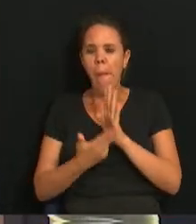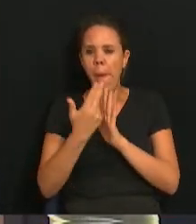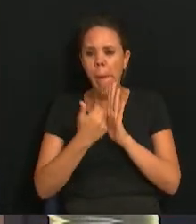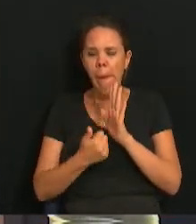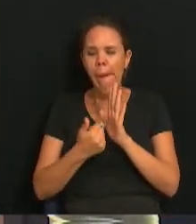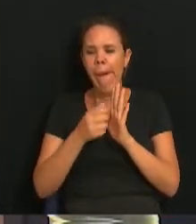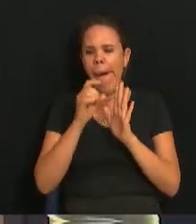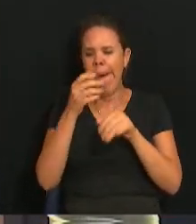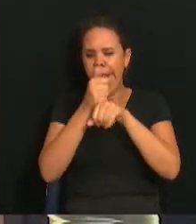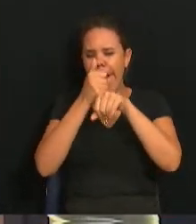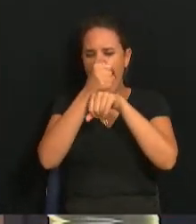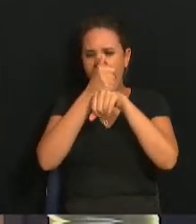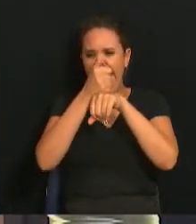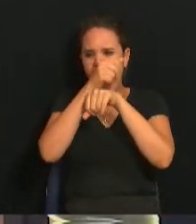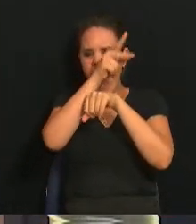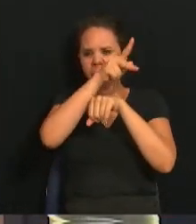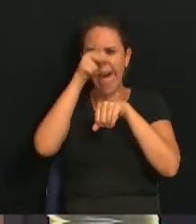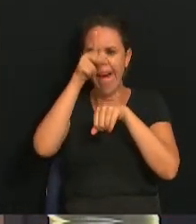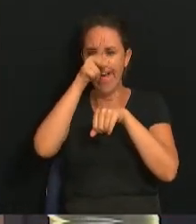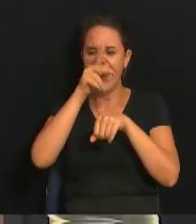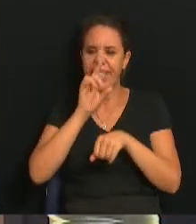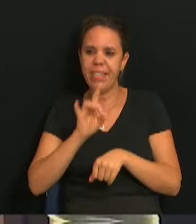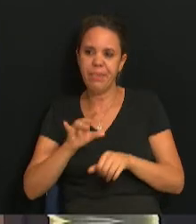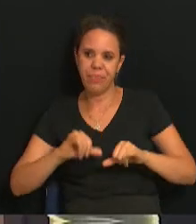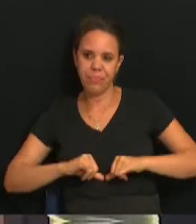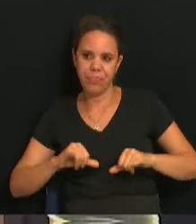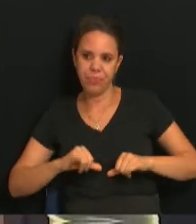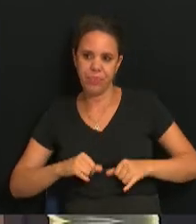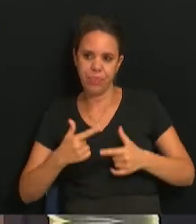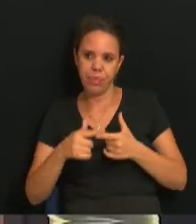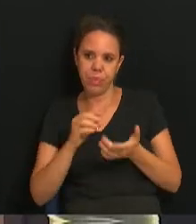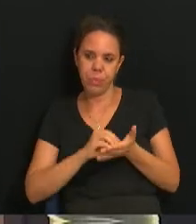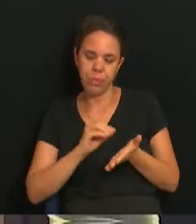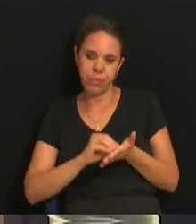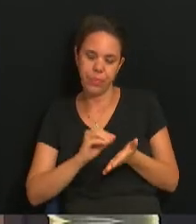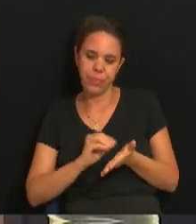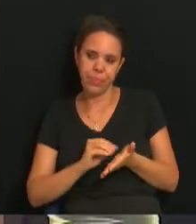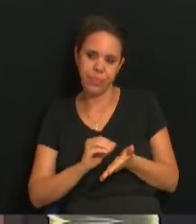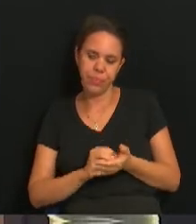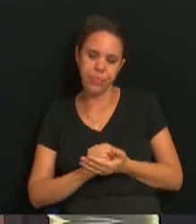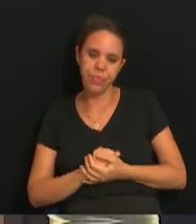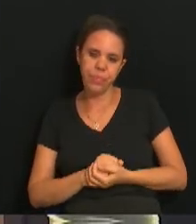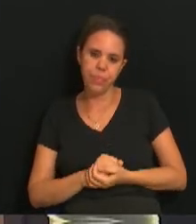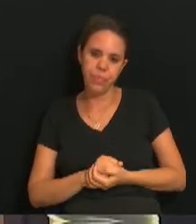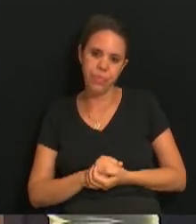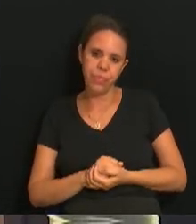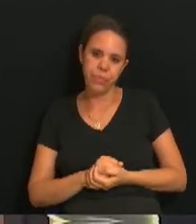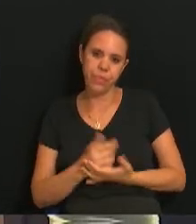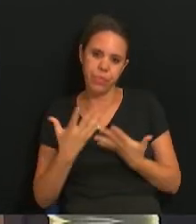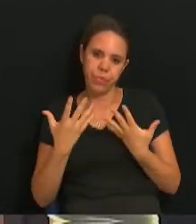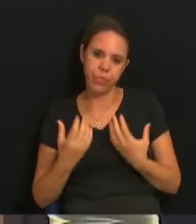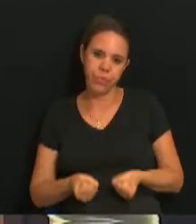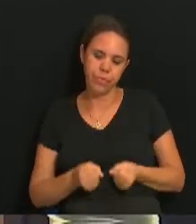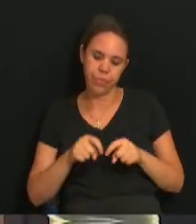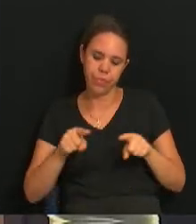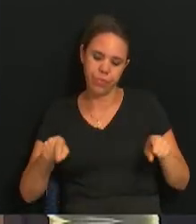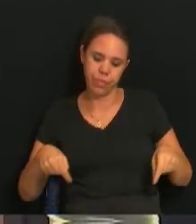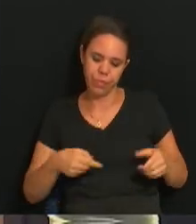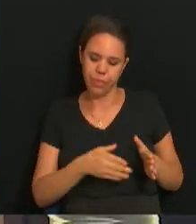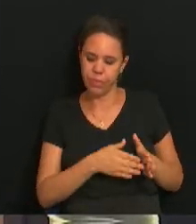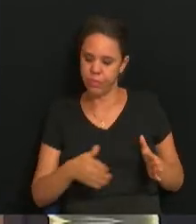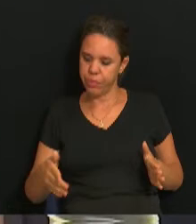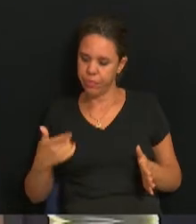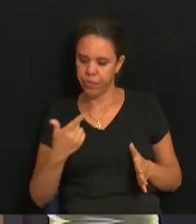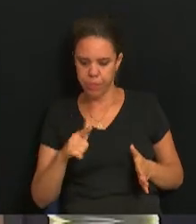um cargo de professor que sofre toda uma precarização, mesmo assumindo salas durante o ano, não